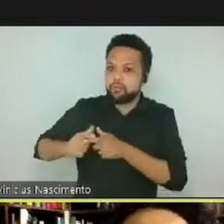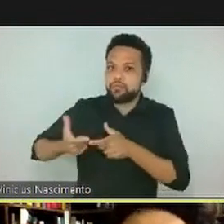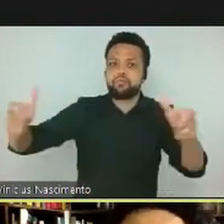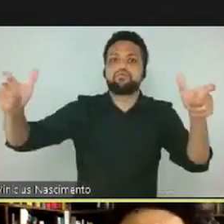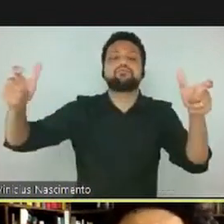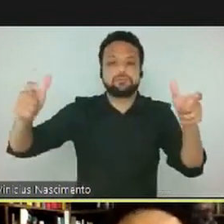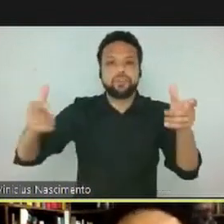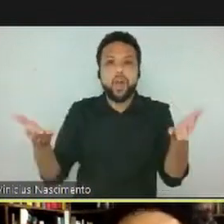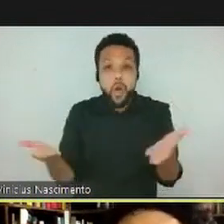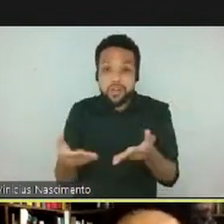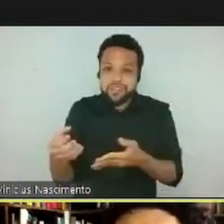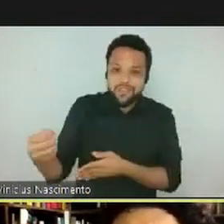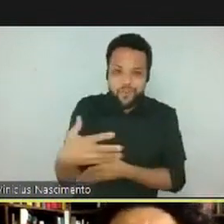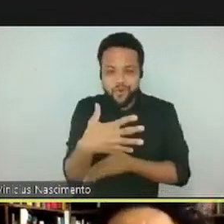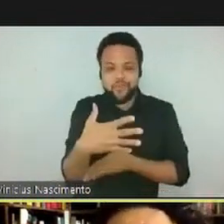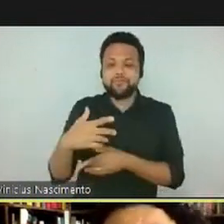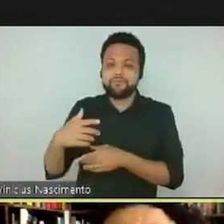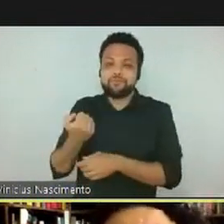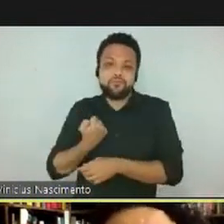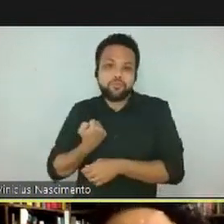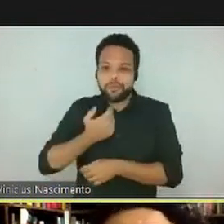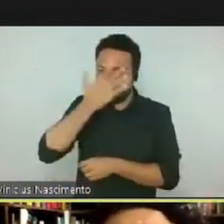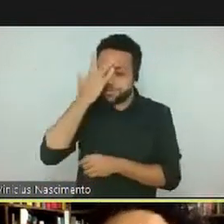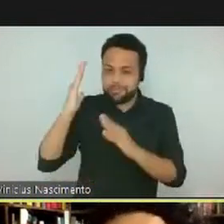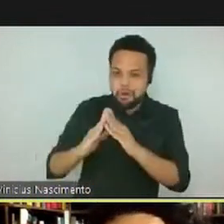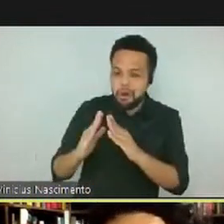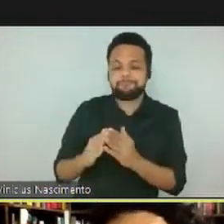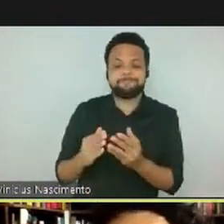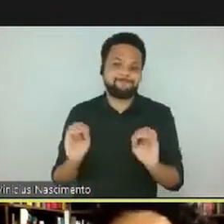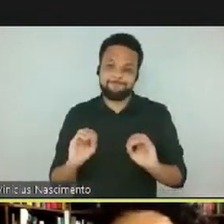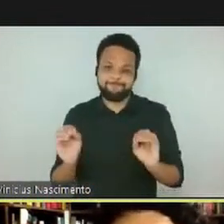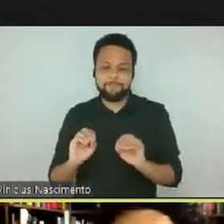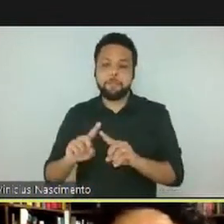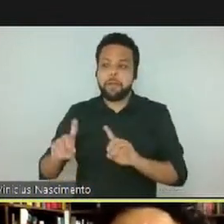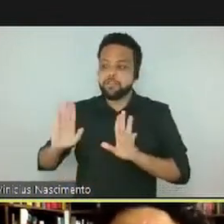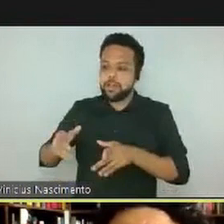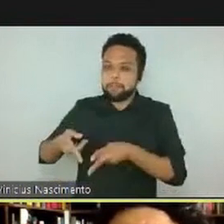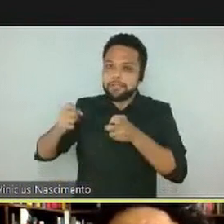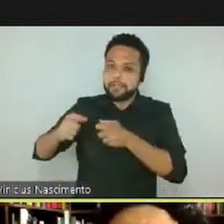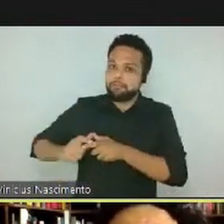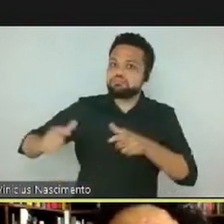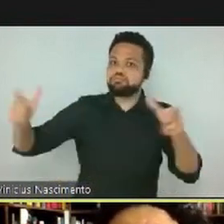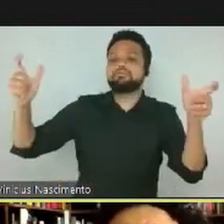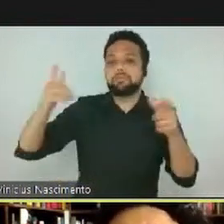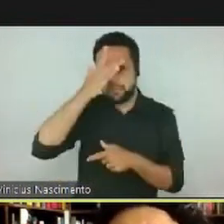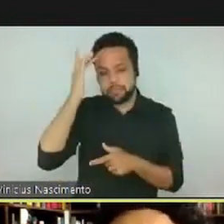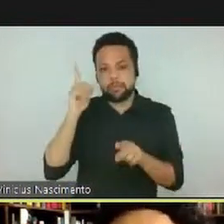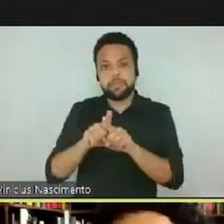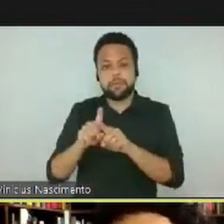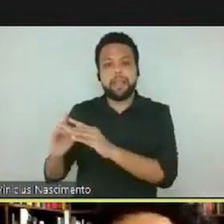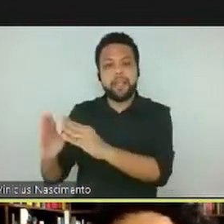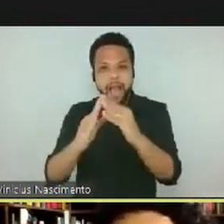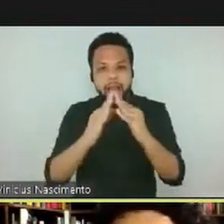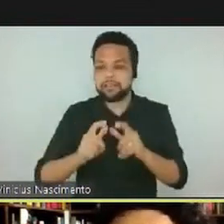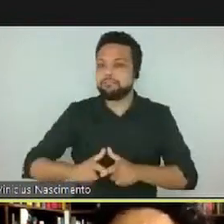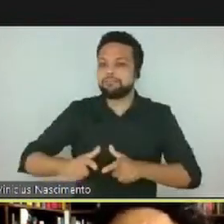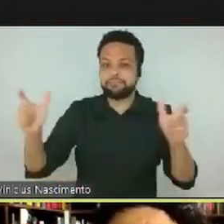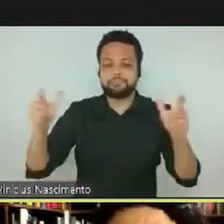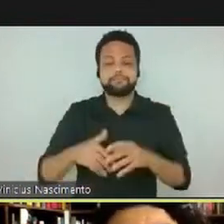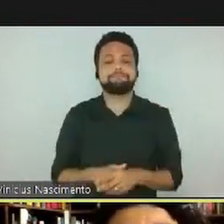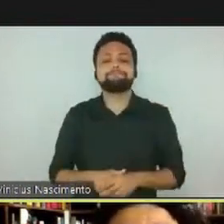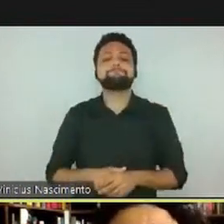dados sistematizados. E algumas características desse bairro. Então, tem poucos equipamentos culturais